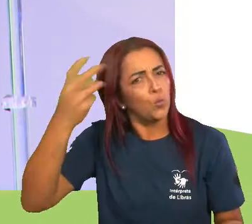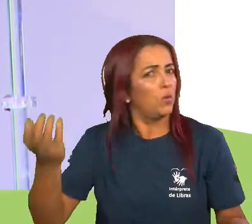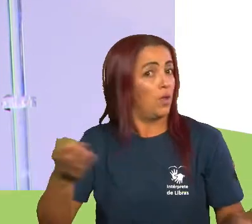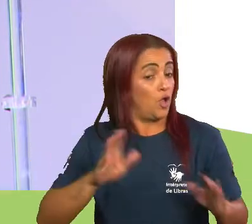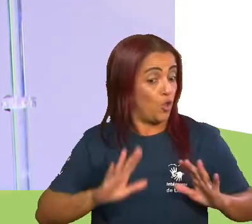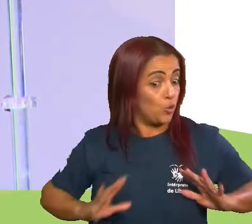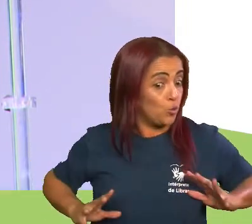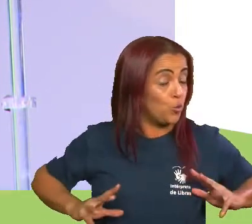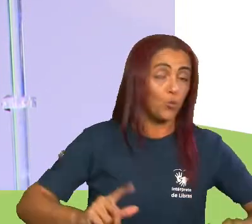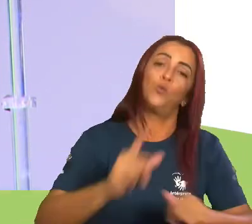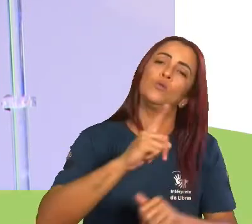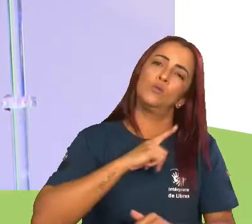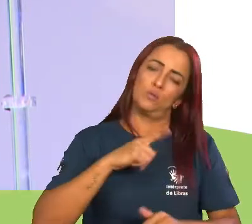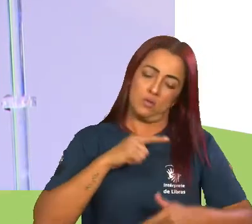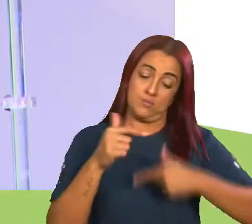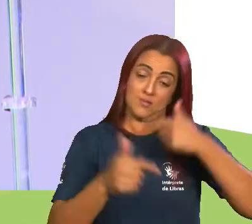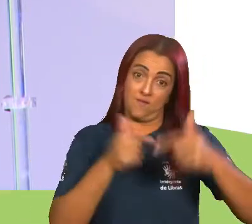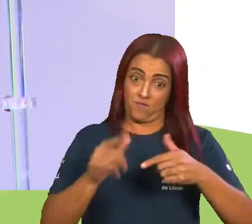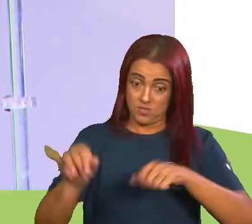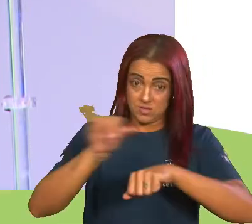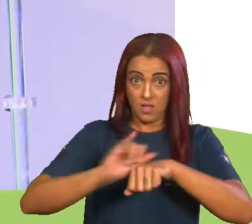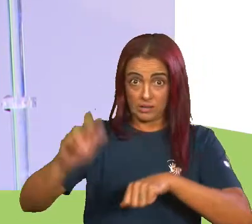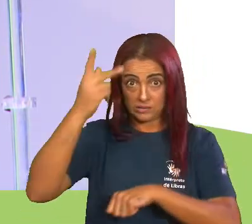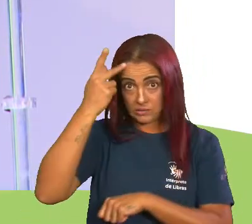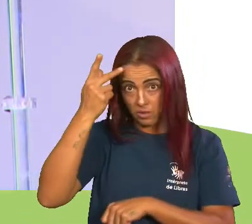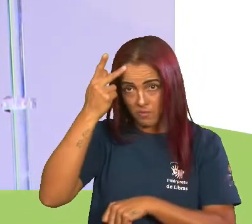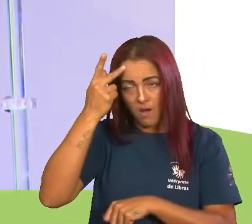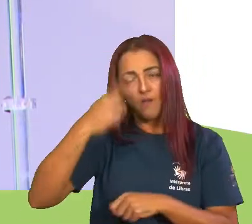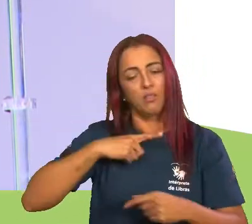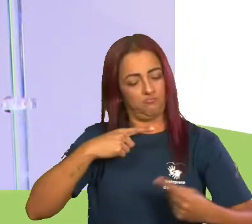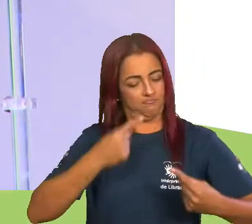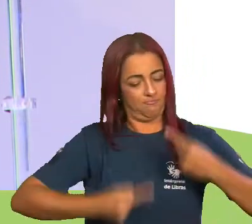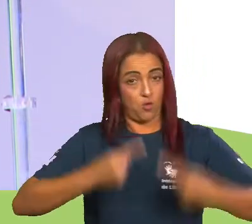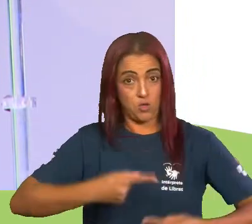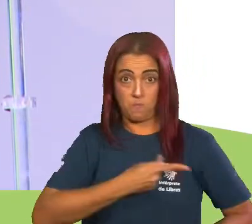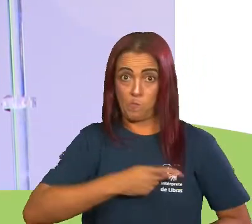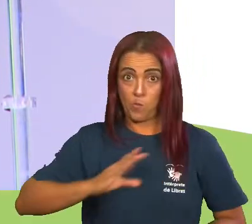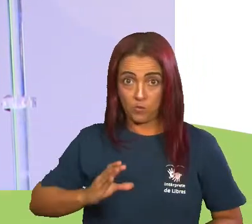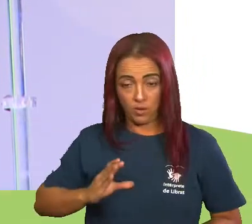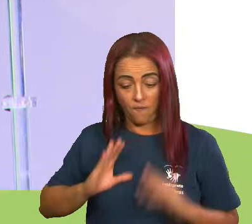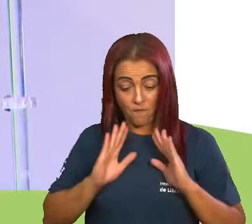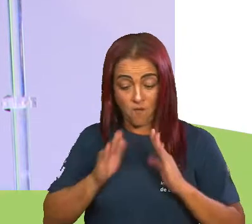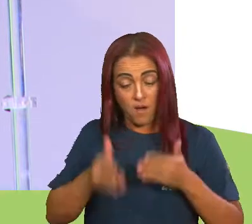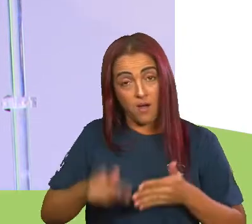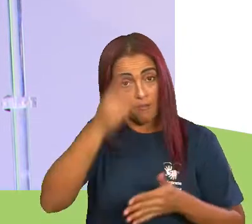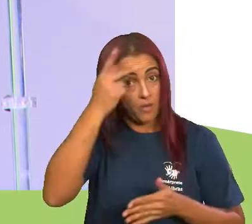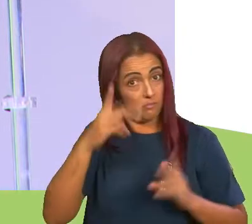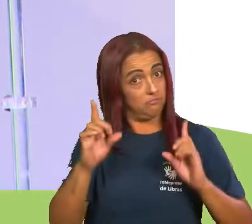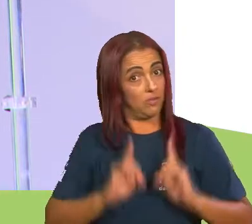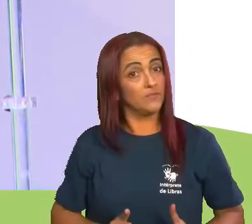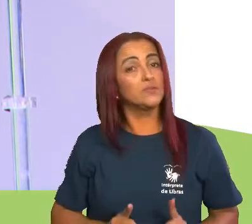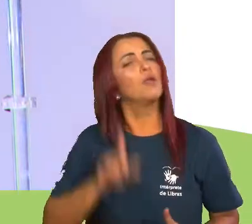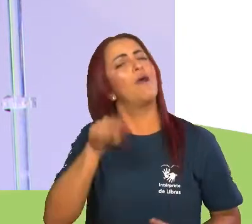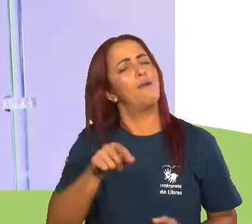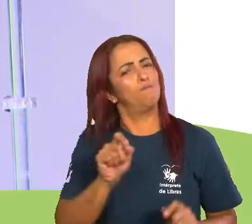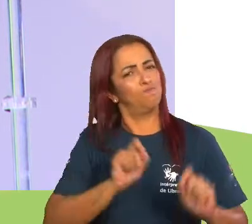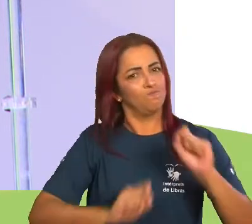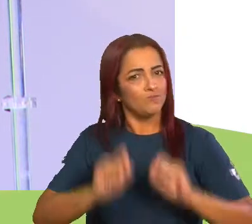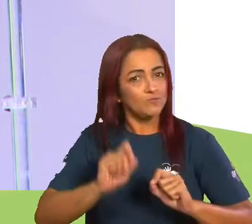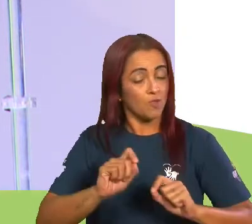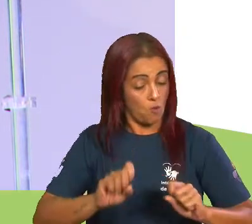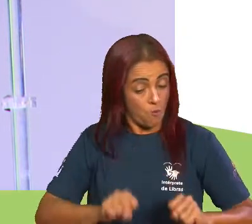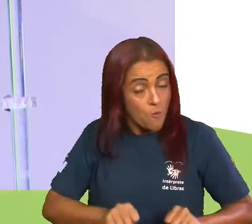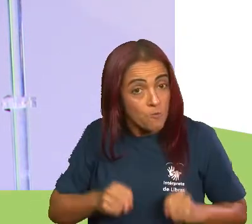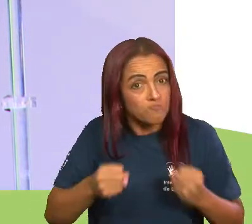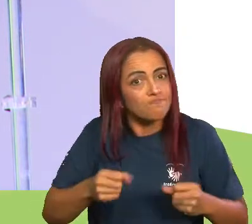têm os seus serviços na cidade de São Paulo, as políticas públicas voltadas às pessoas com deficiência. Então, é um motivo de muito orgulho eu estar